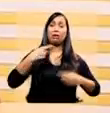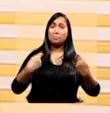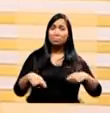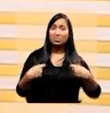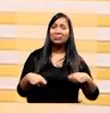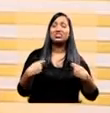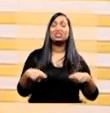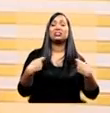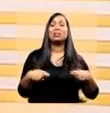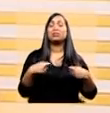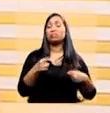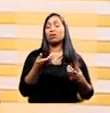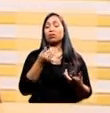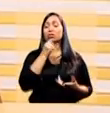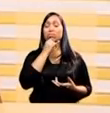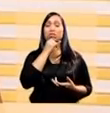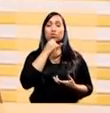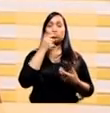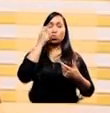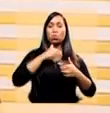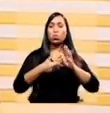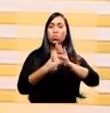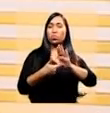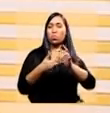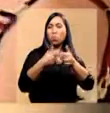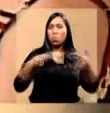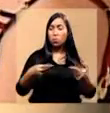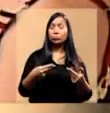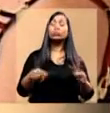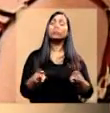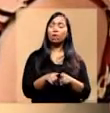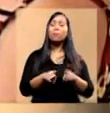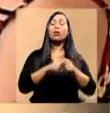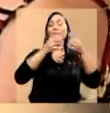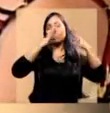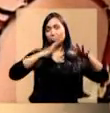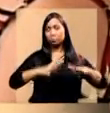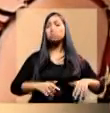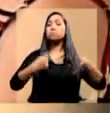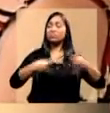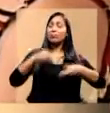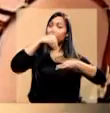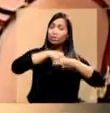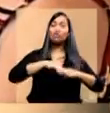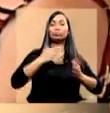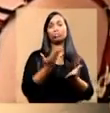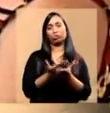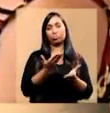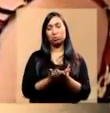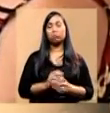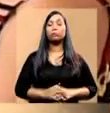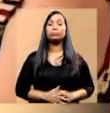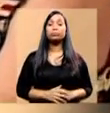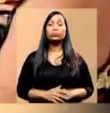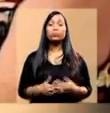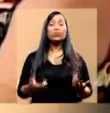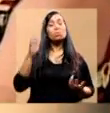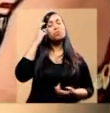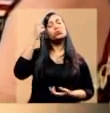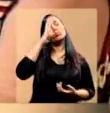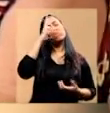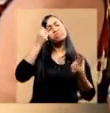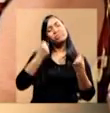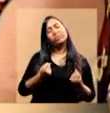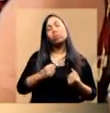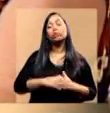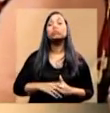tem que ser como objeto. Então, essa desconstrução também tem que começar dentro das escolas. É uma cultura ainda muito